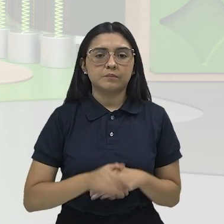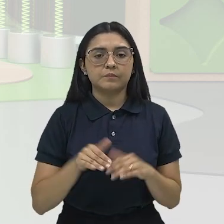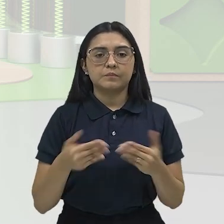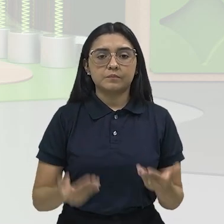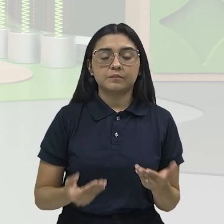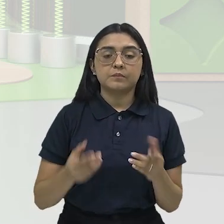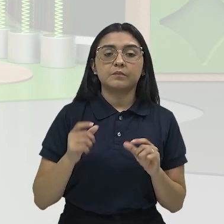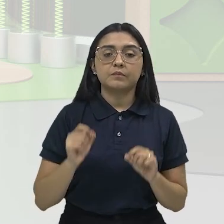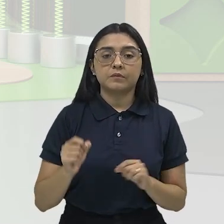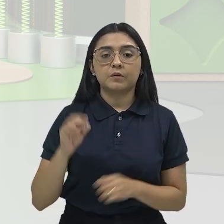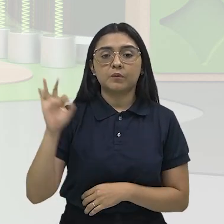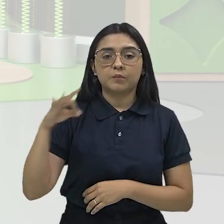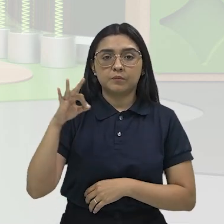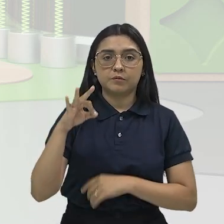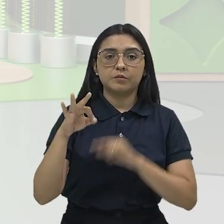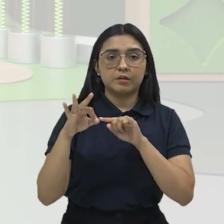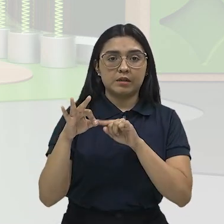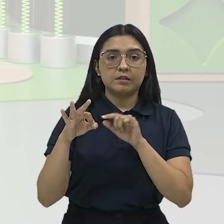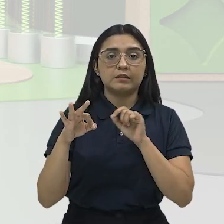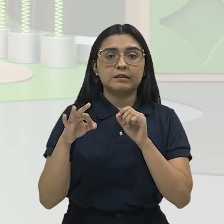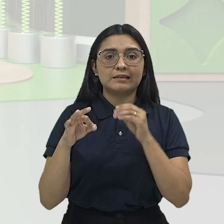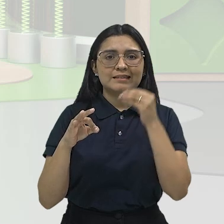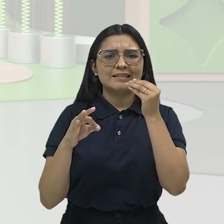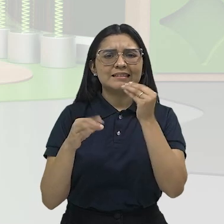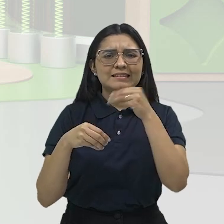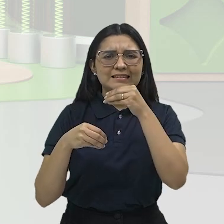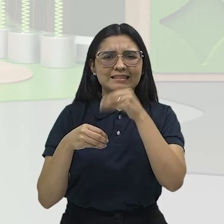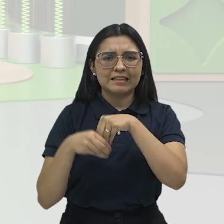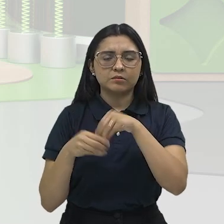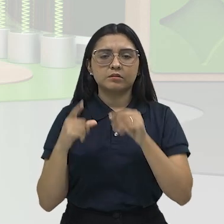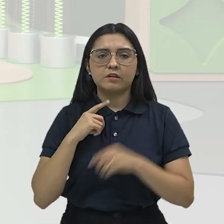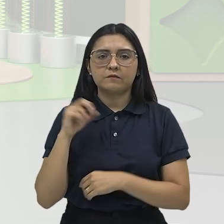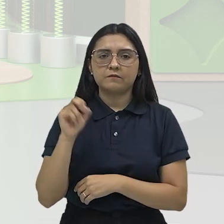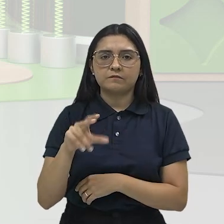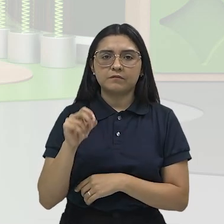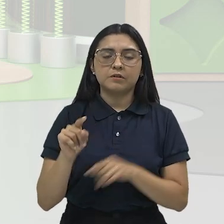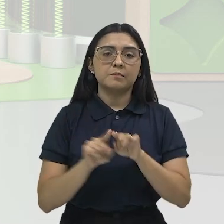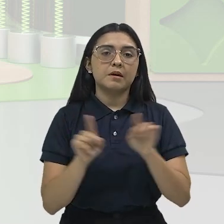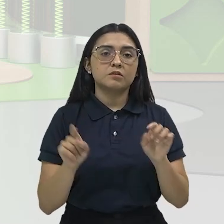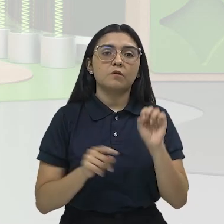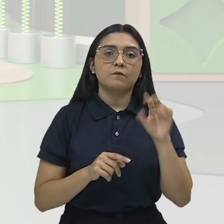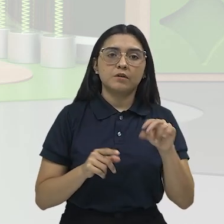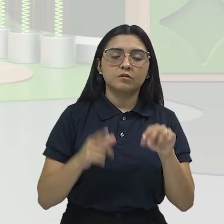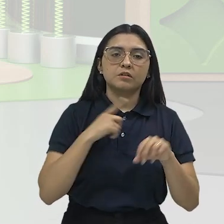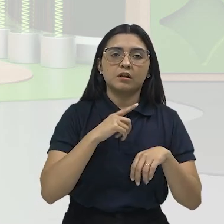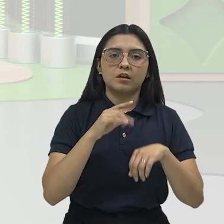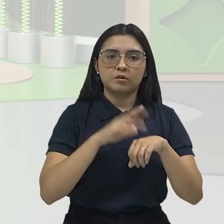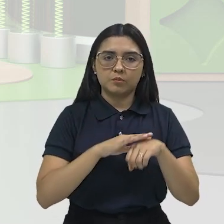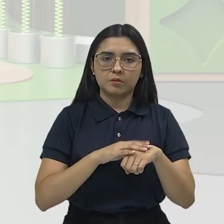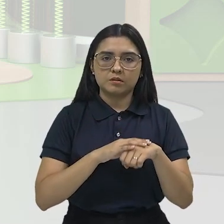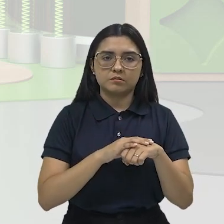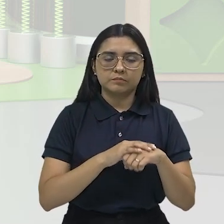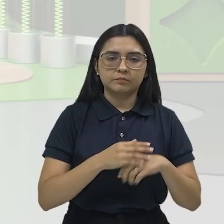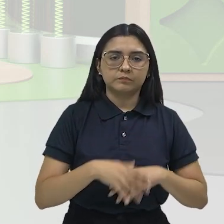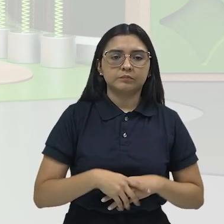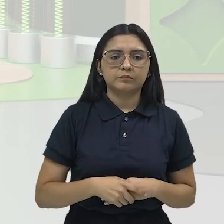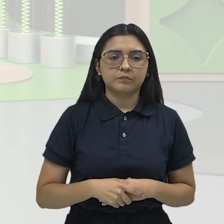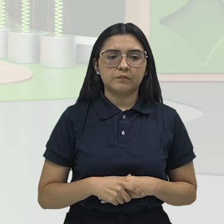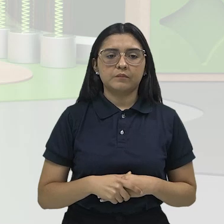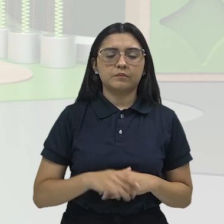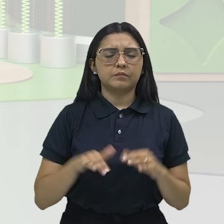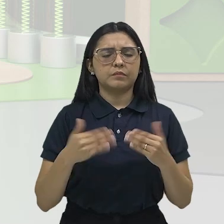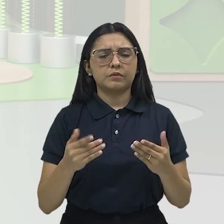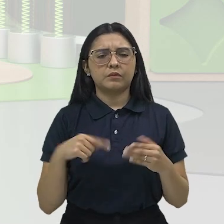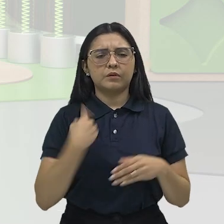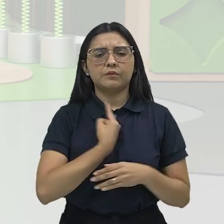mosquito transmite, é ele que carrega o vírus, mas é o vírus que causa a doença, tá? Então nós vamos entender melhor aí